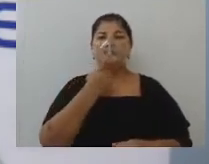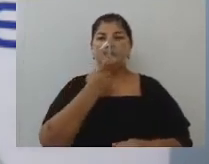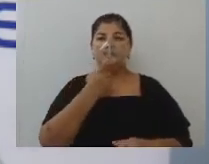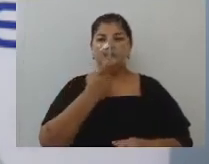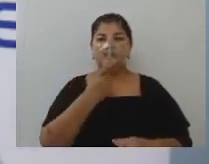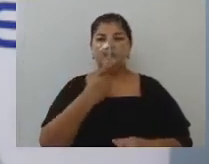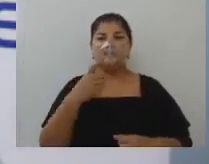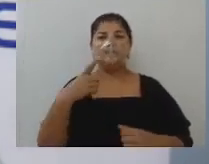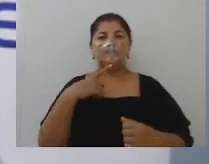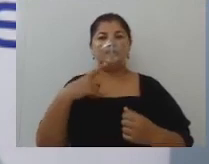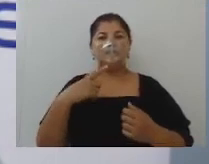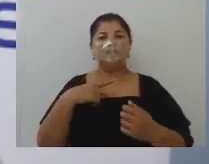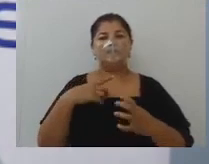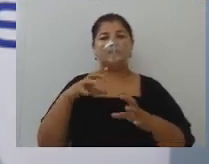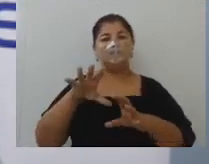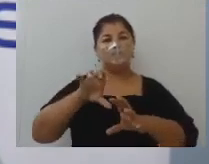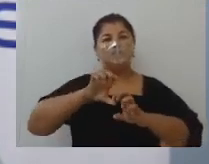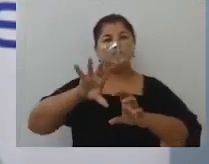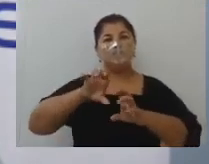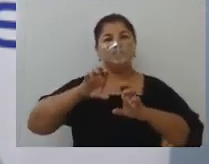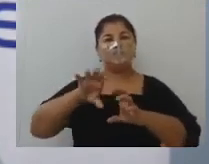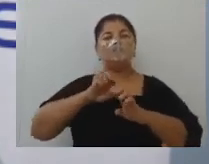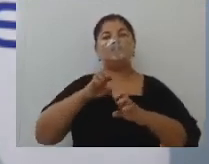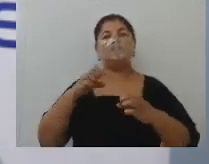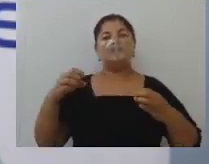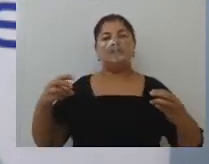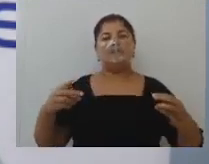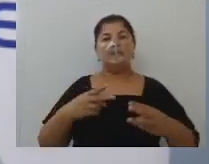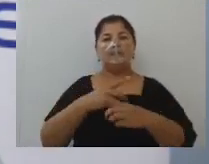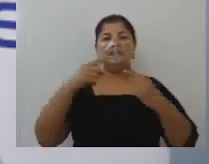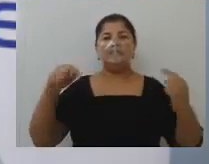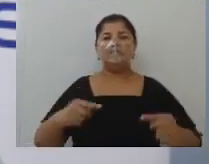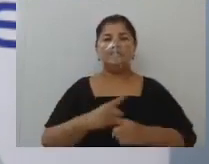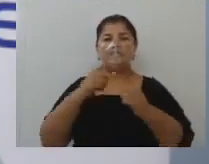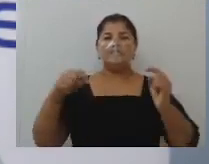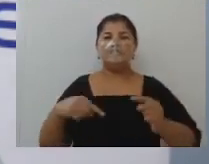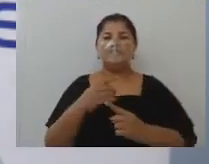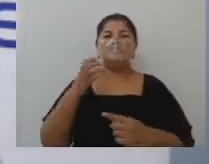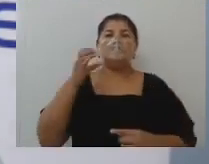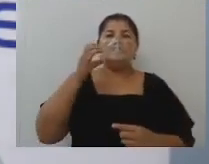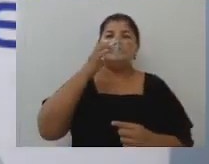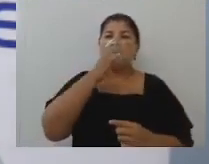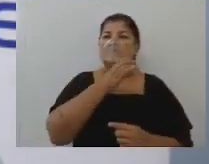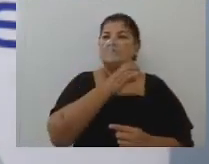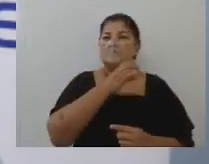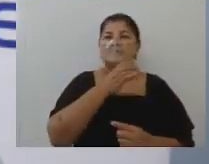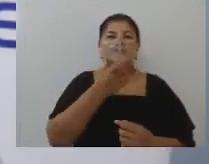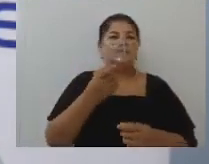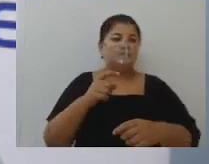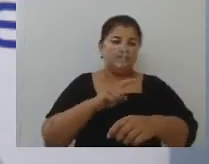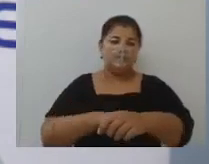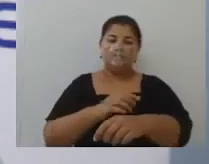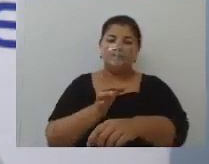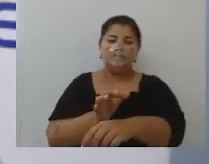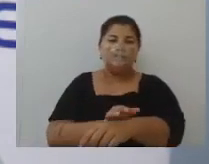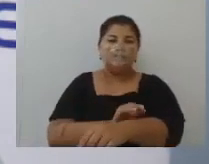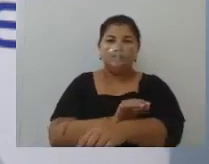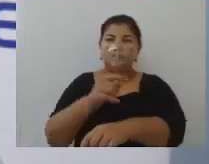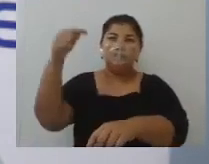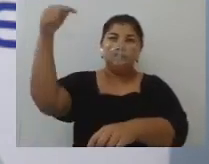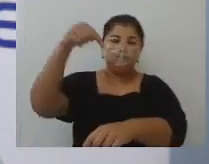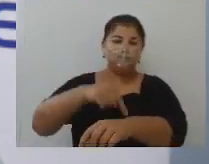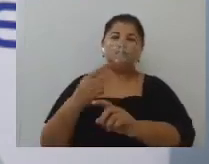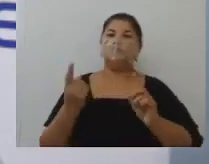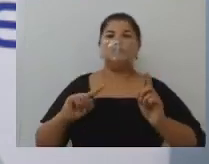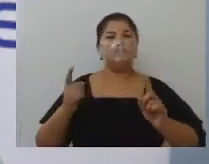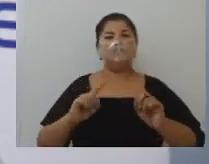de energia térmica. O infravermelho é aquele que você sente o calor, e esse não vai queimar sua pele, não o do sol. Vai lhe dar